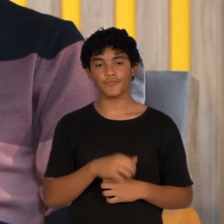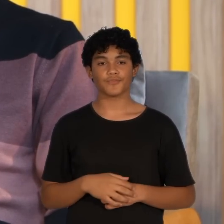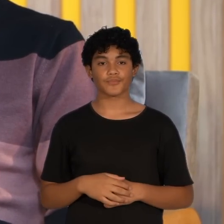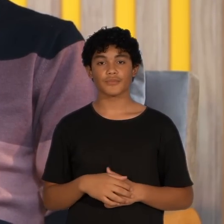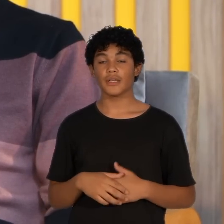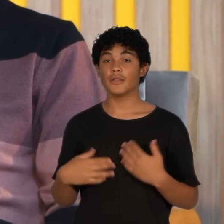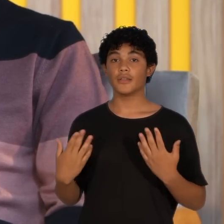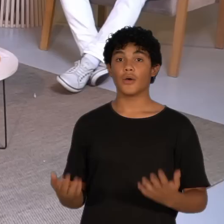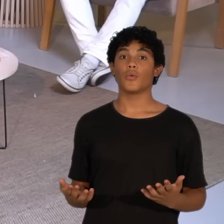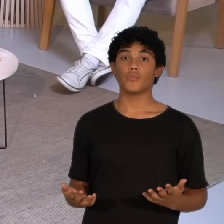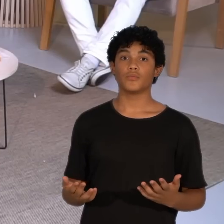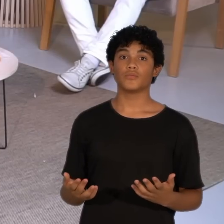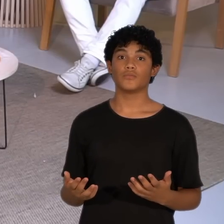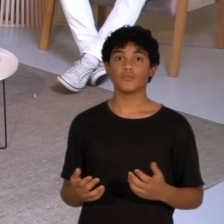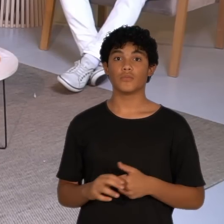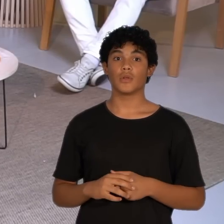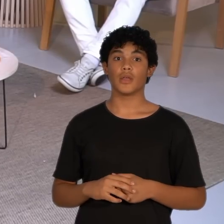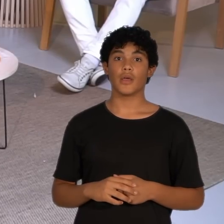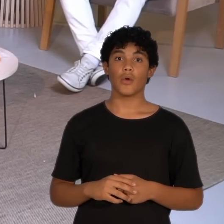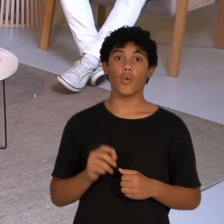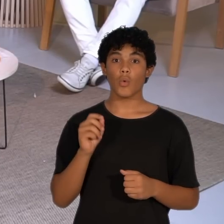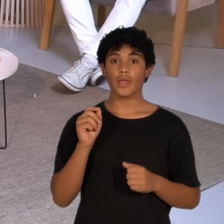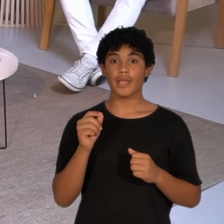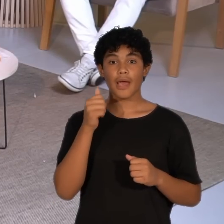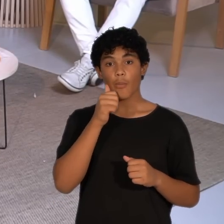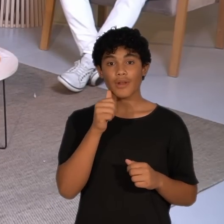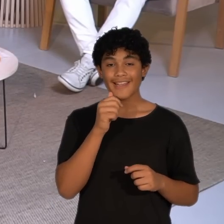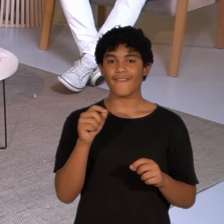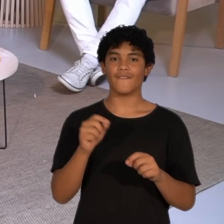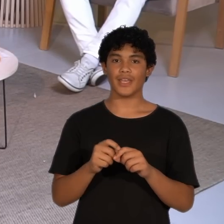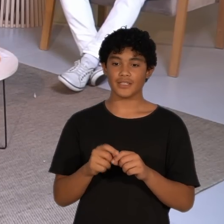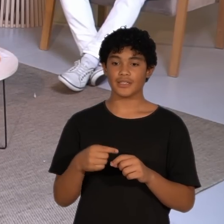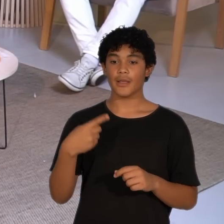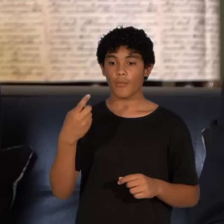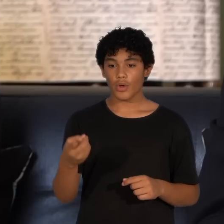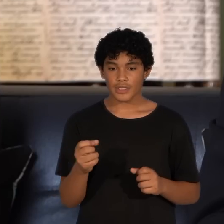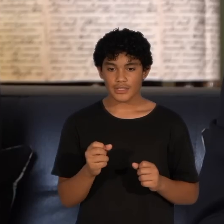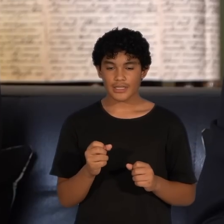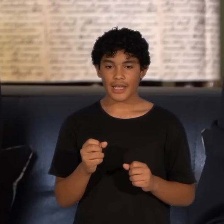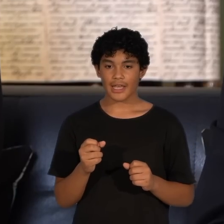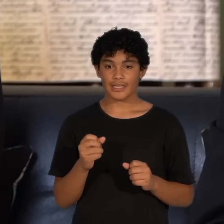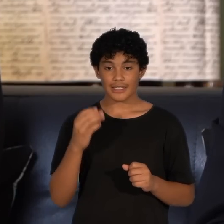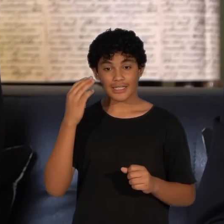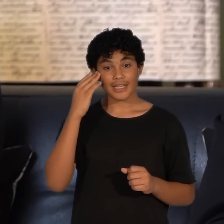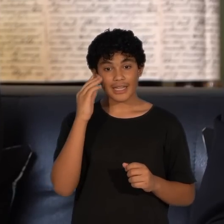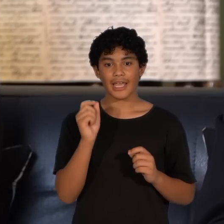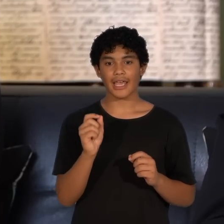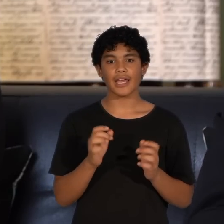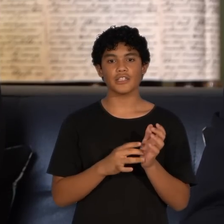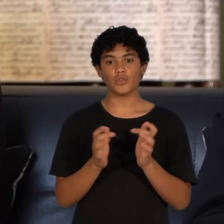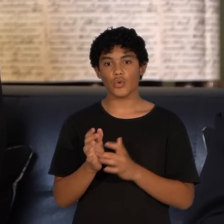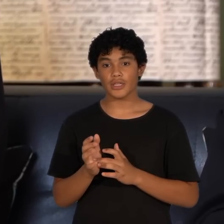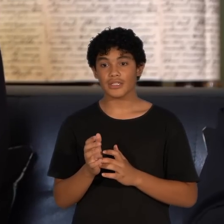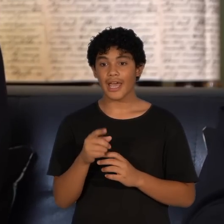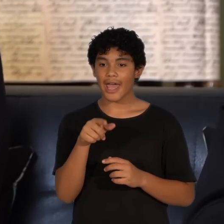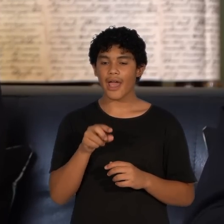aí? Então, a atitude dela foi correr para contar para todo mundo. Ela esqueceu as necessidades